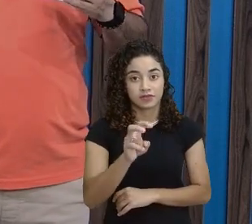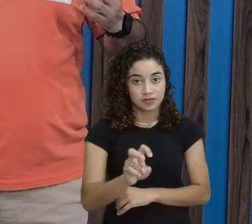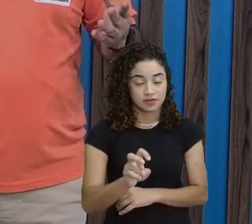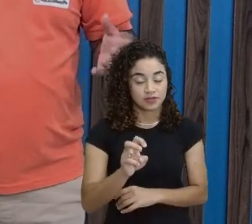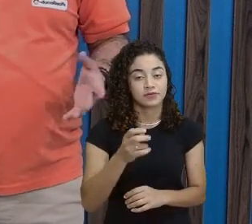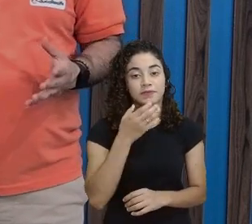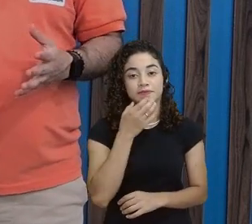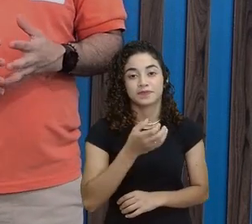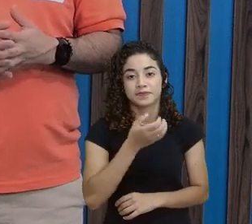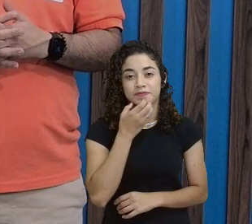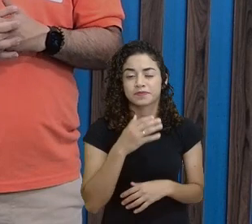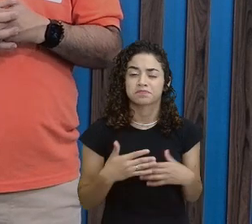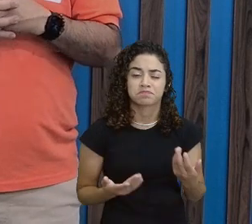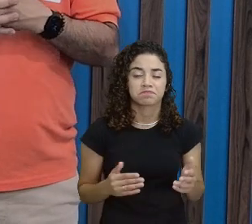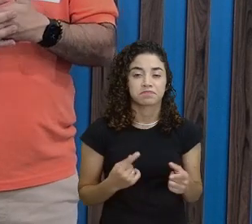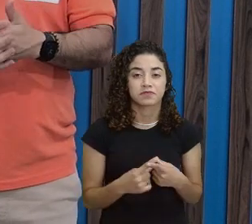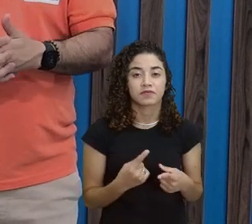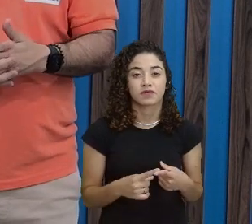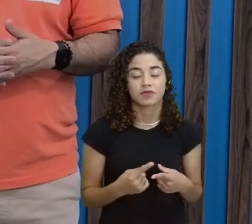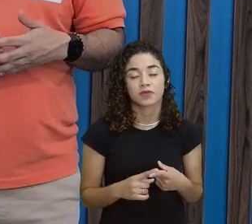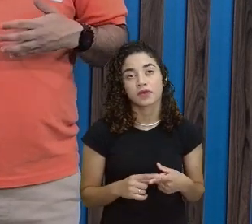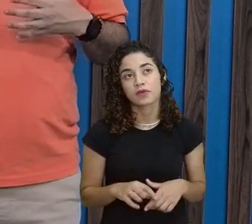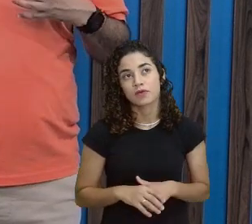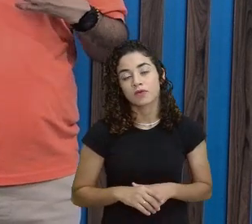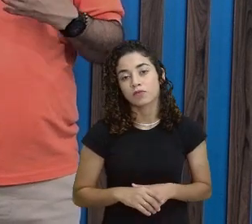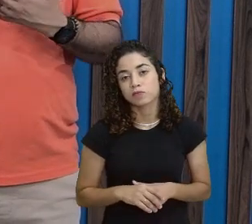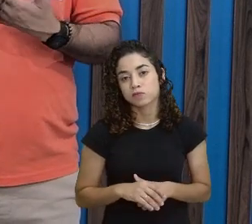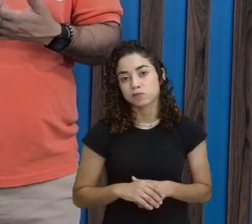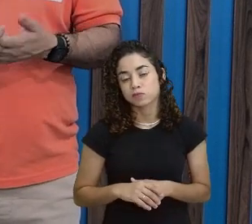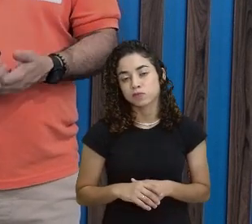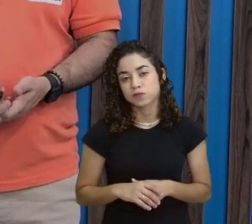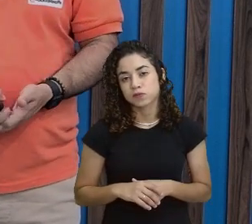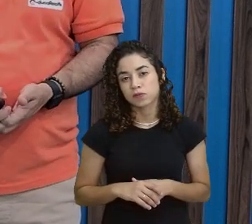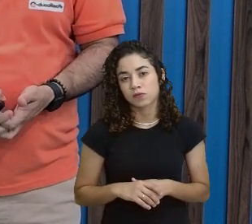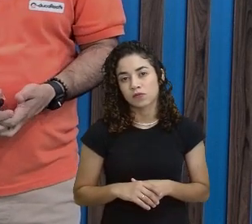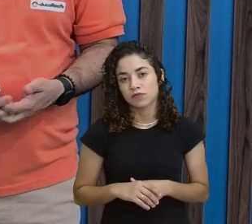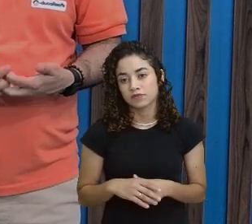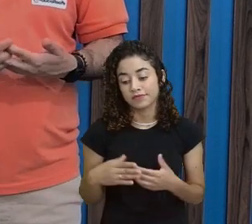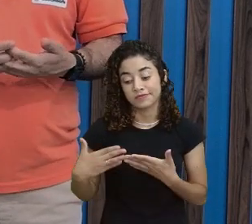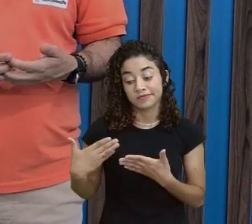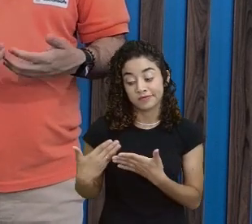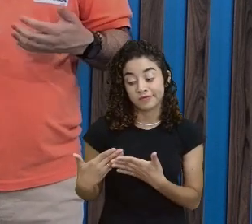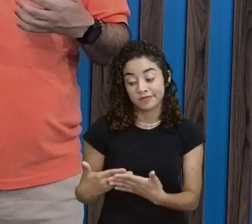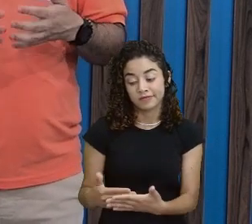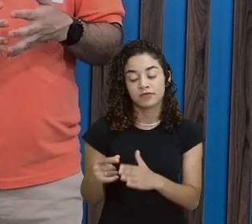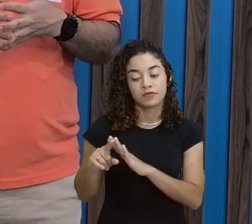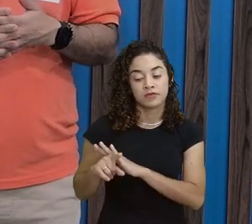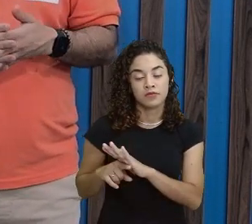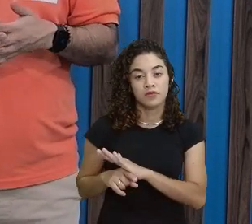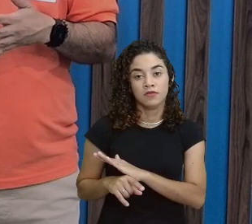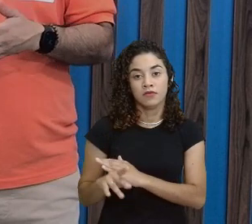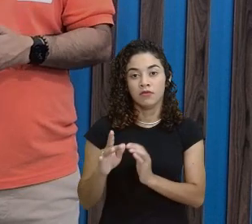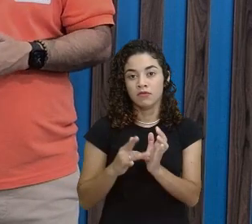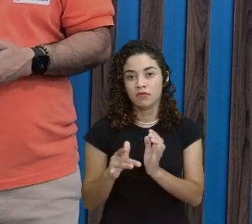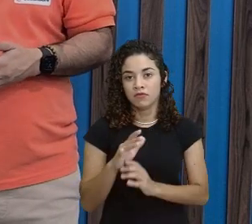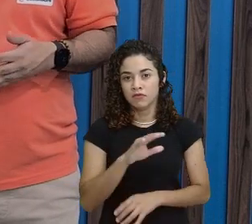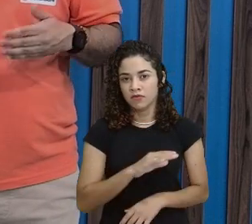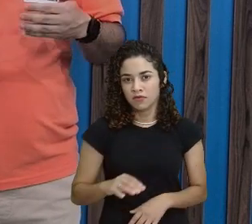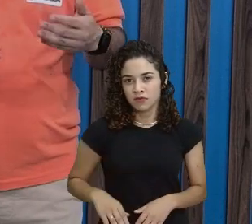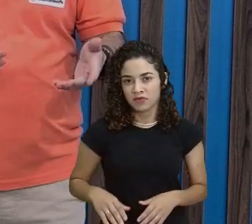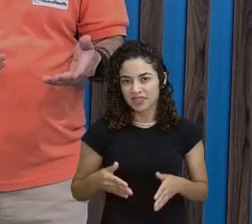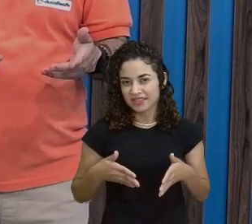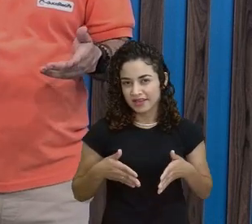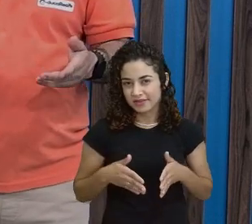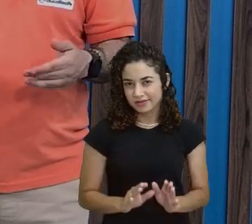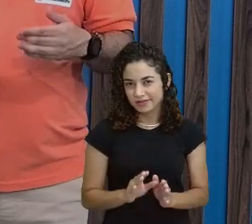Até porque, segundo, né, os estudos apontam, o Cristo talvez não tenha nascido nem